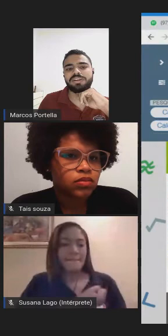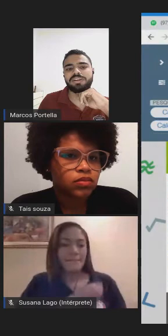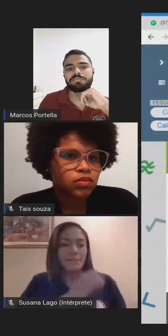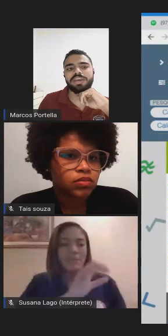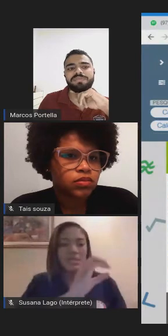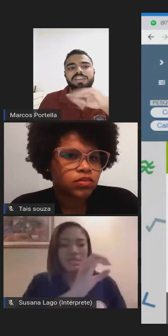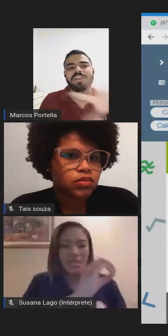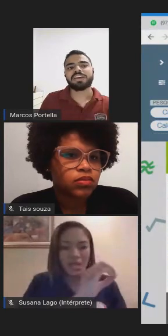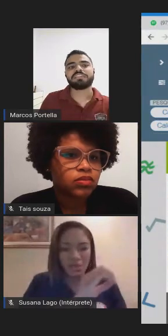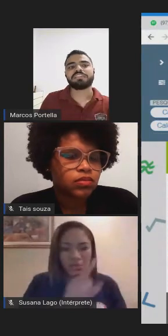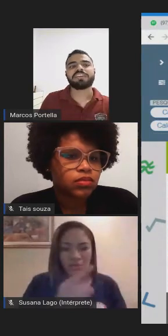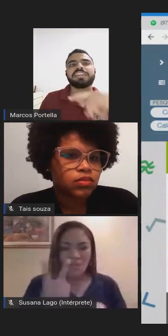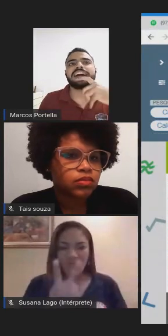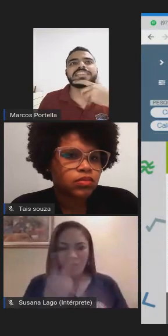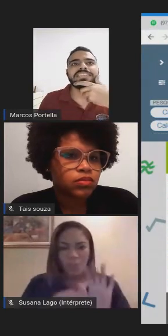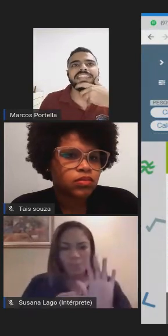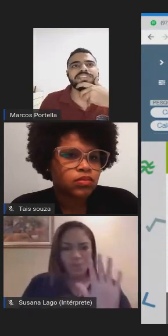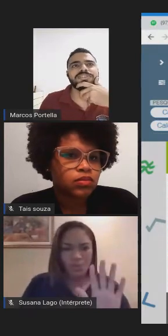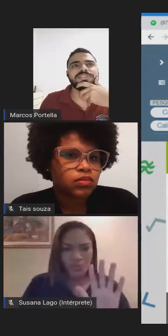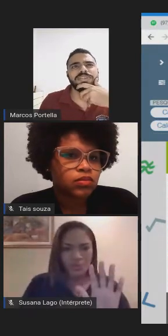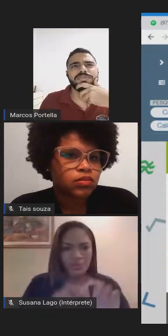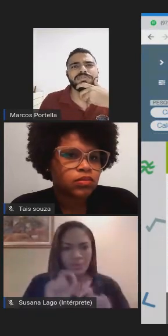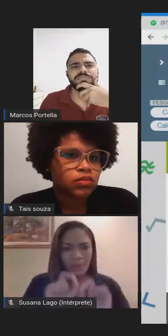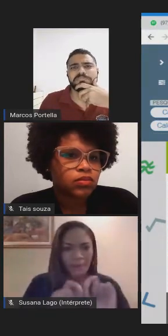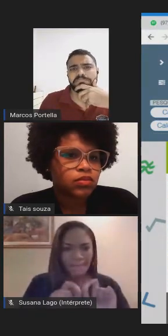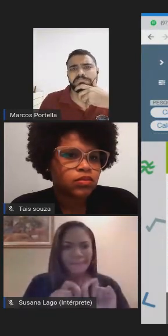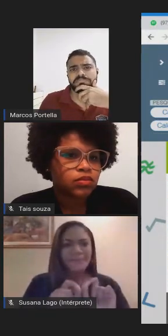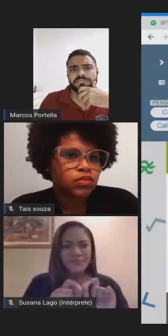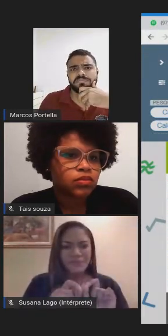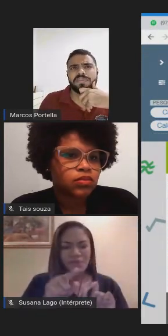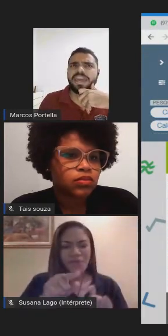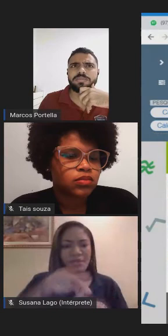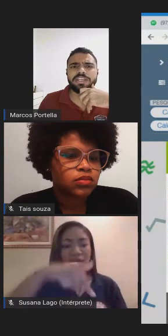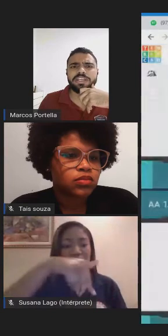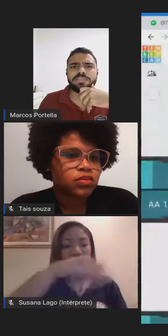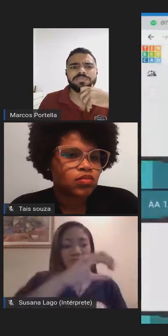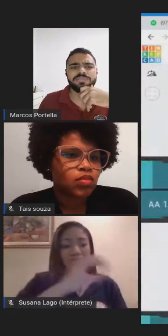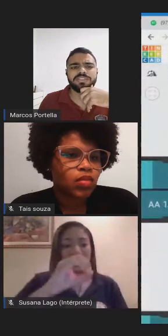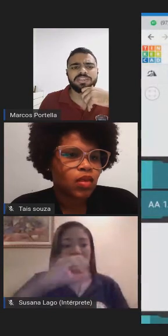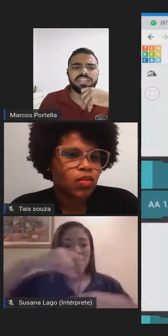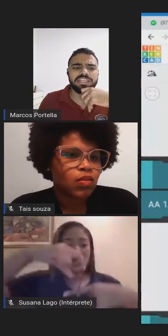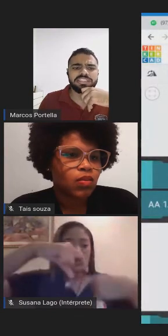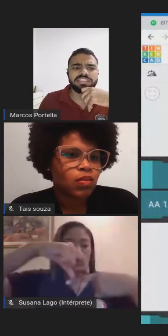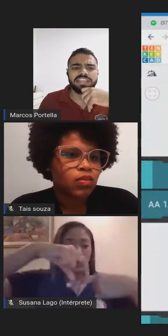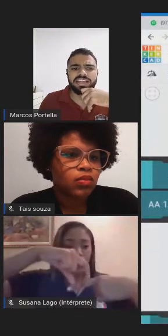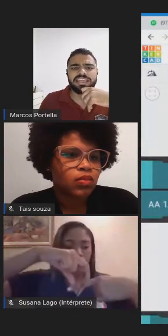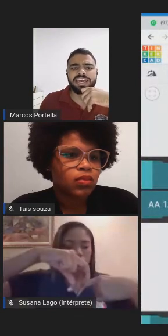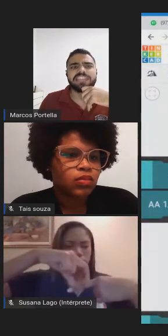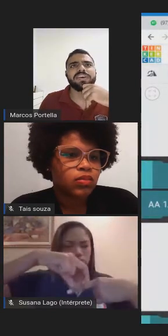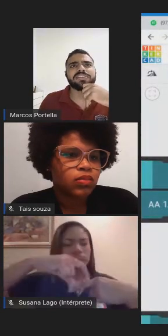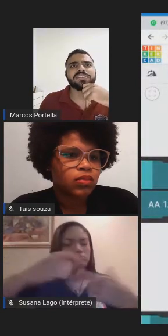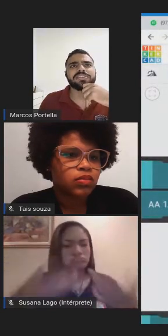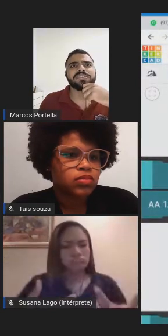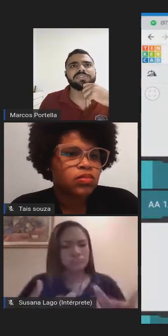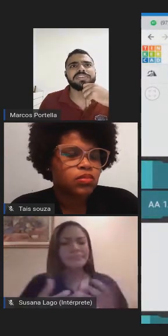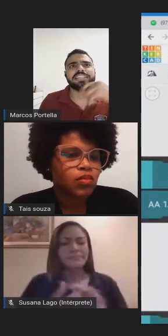0,00214 ampere, vai dar 700 ohms. É isso mesmo? Será que